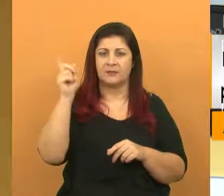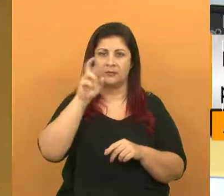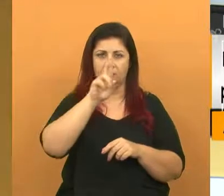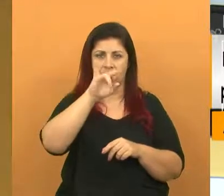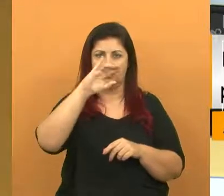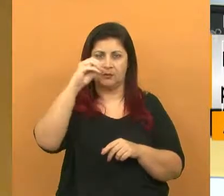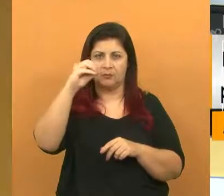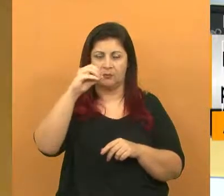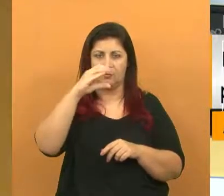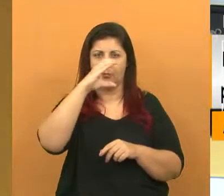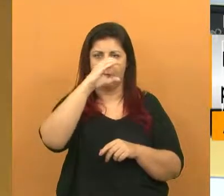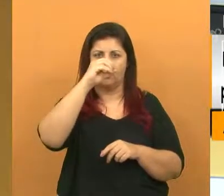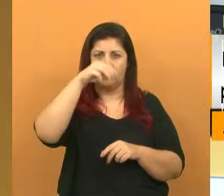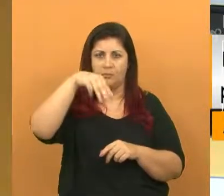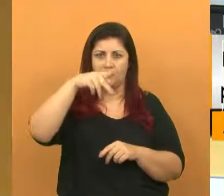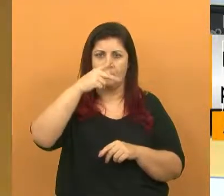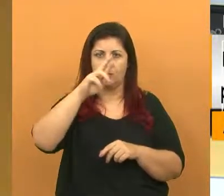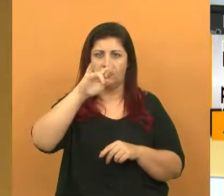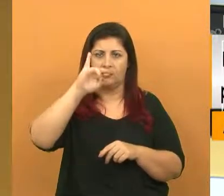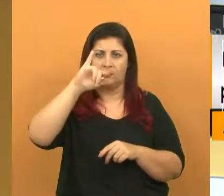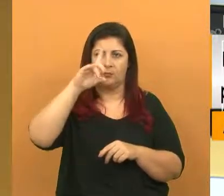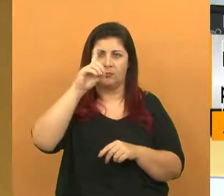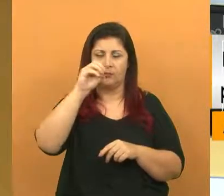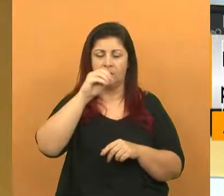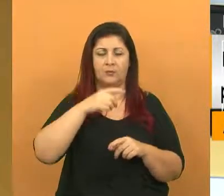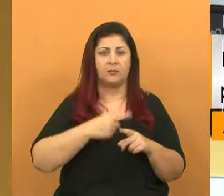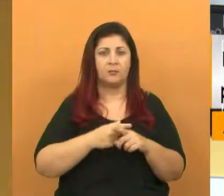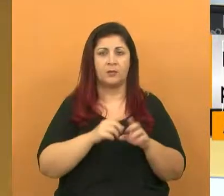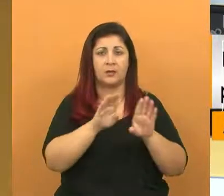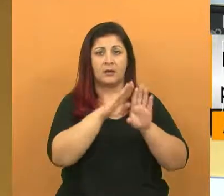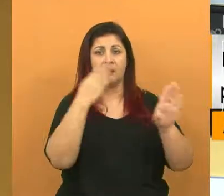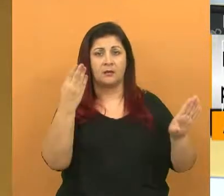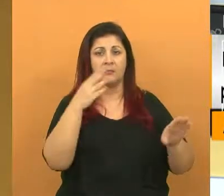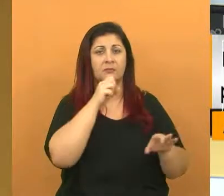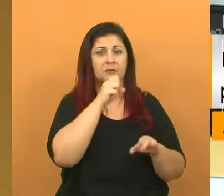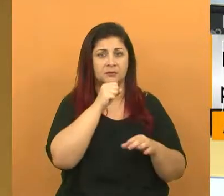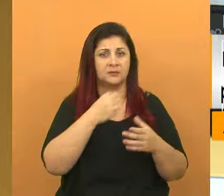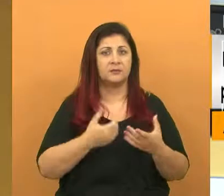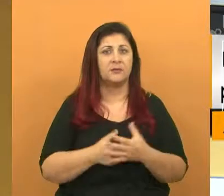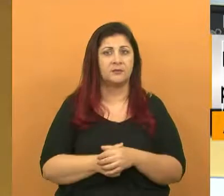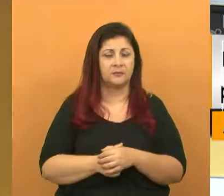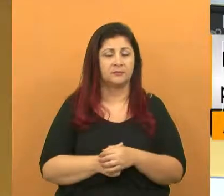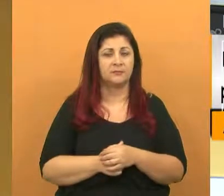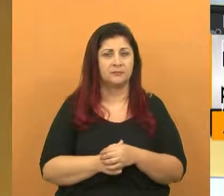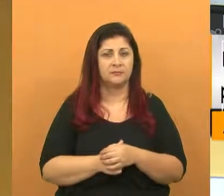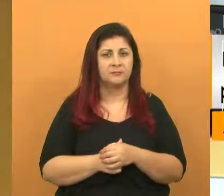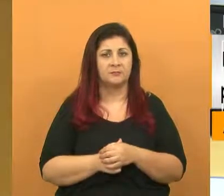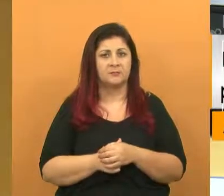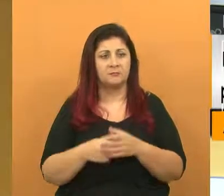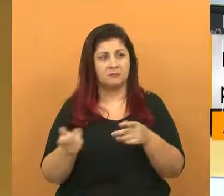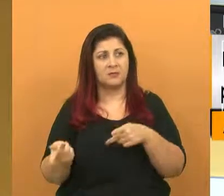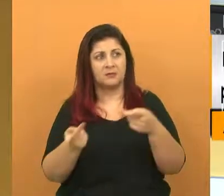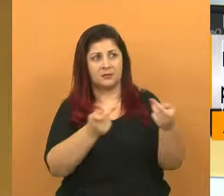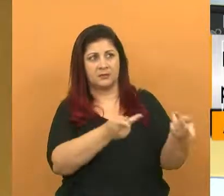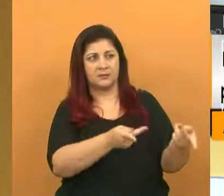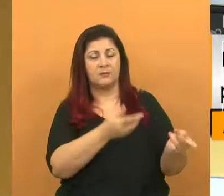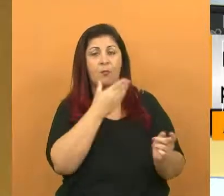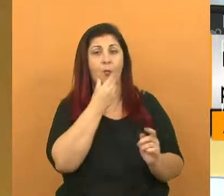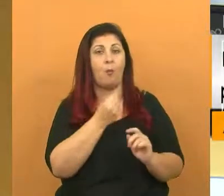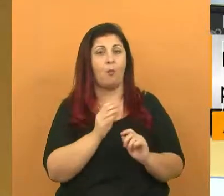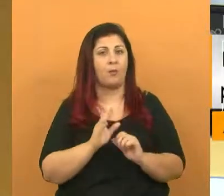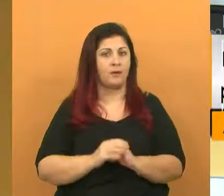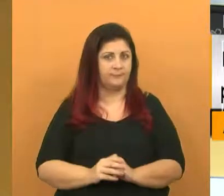Comprido, onde a gente abre aos sábados a unidade para esse atendimento proativo aos